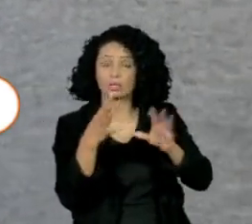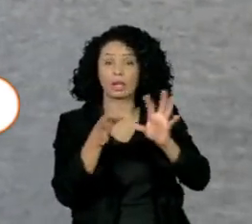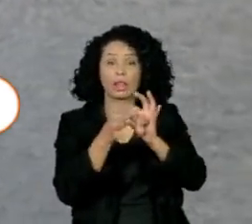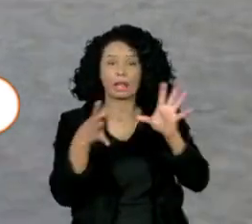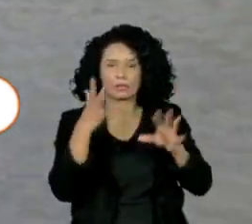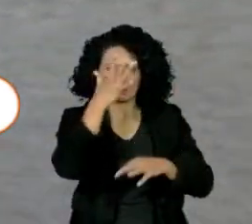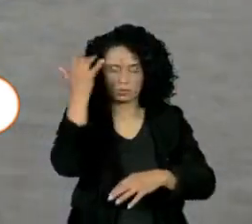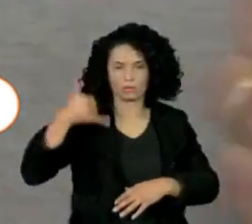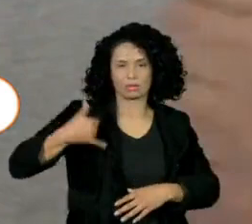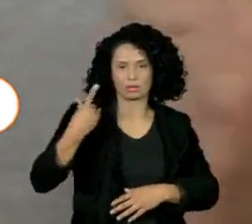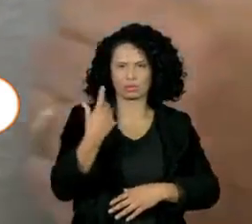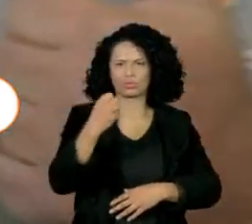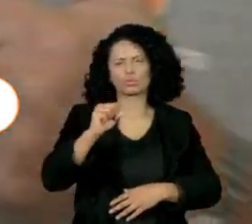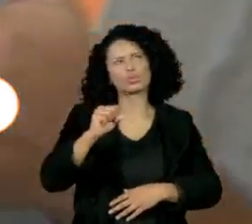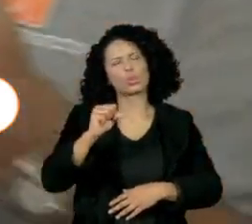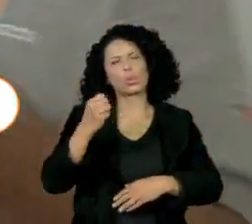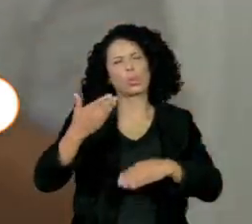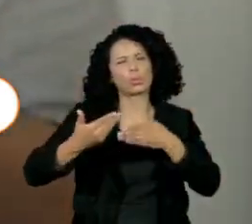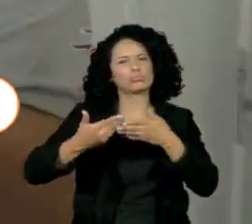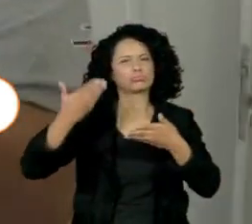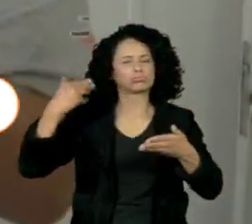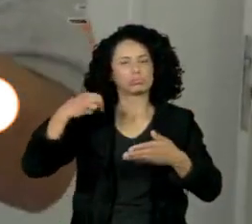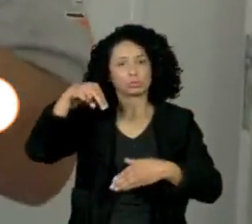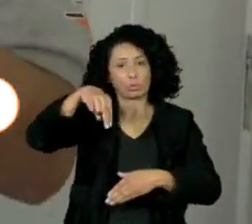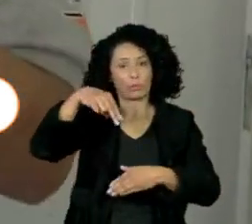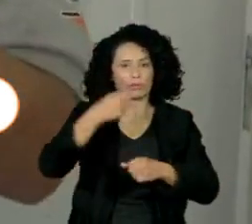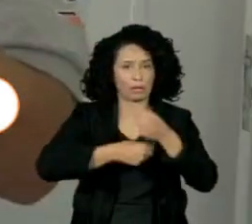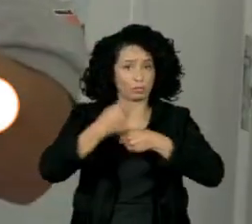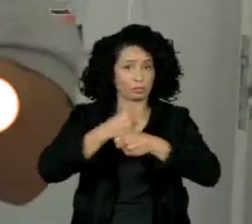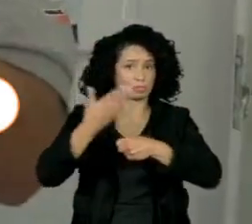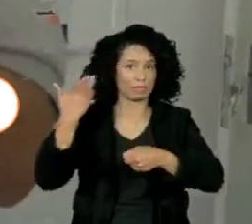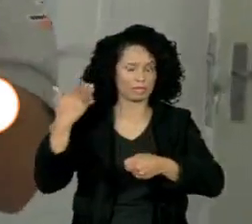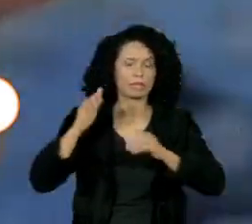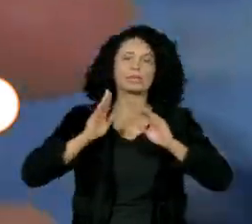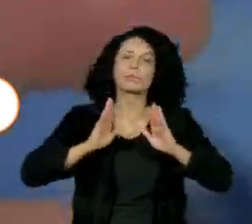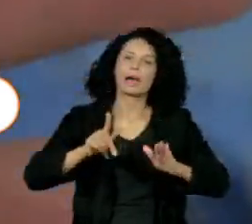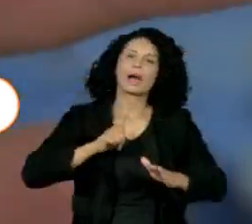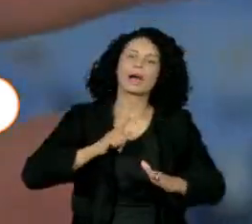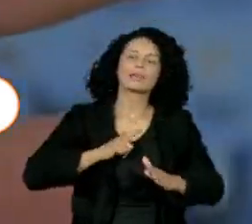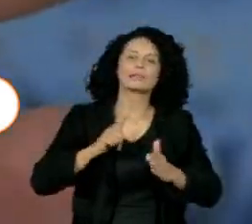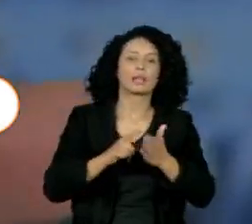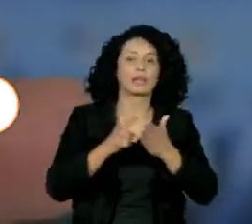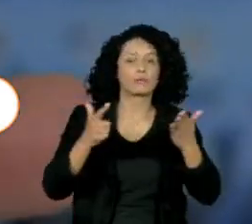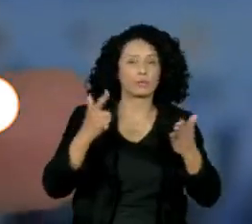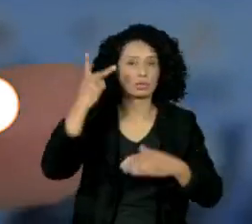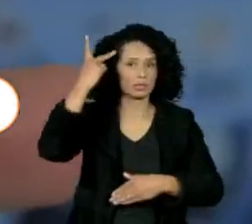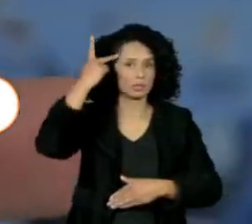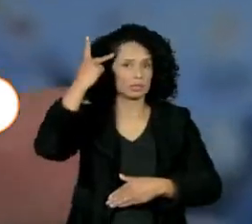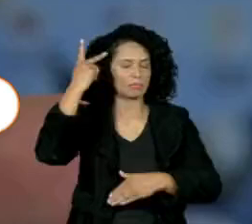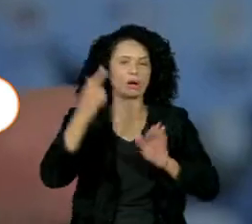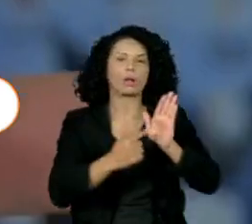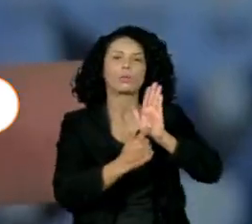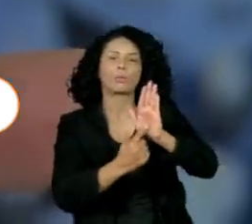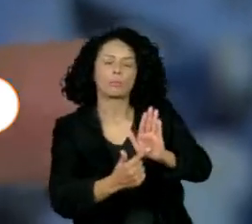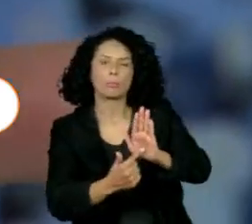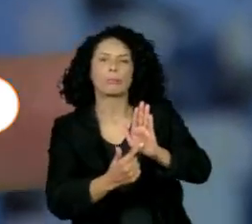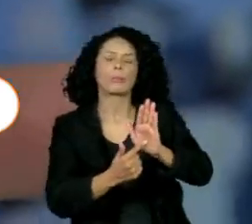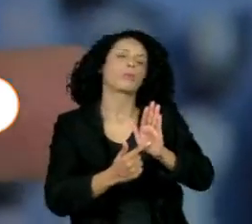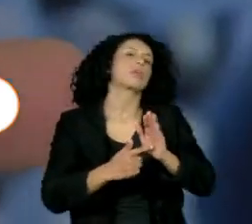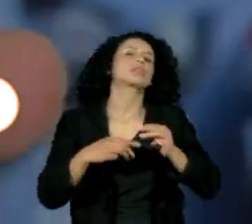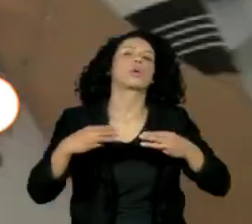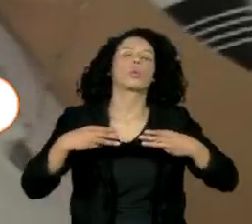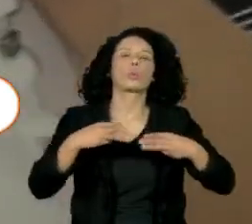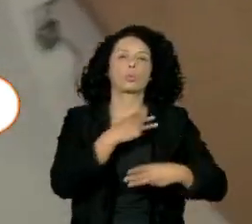anos lá em novembro do ano passado. Em entrevista ao jornal Folha de São Paulo, o ministro da Saúde, Marcelo Queiroga, disse que essa